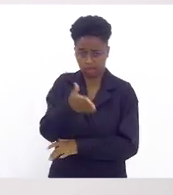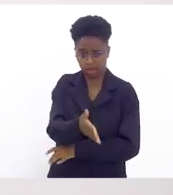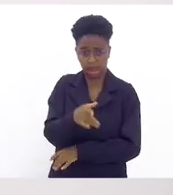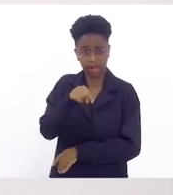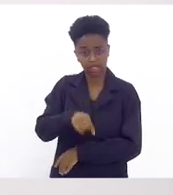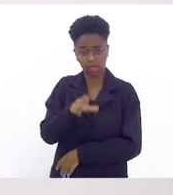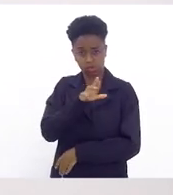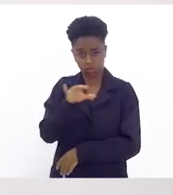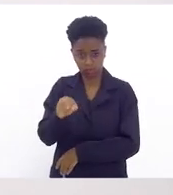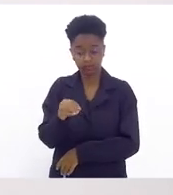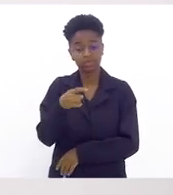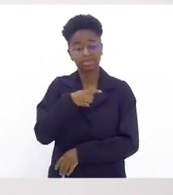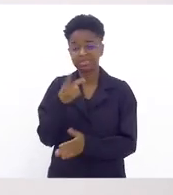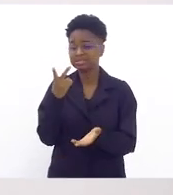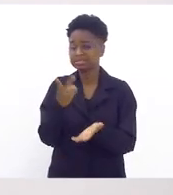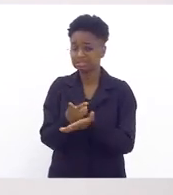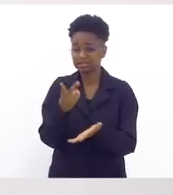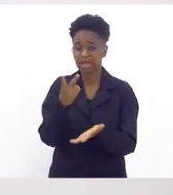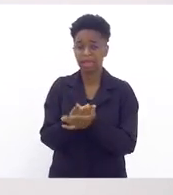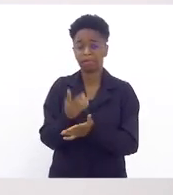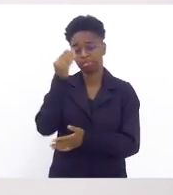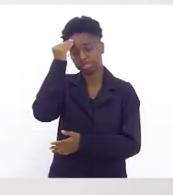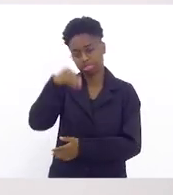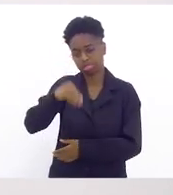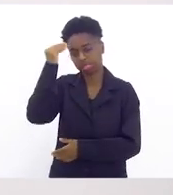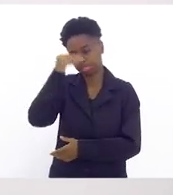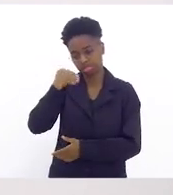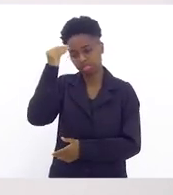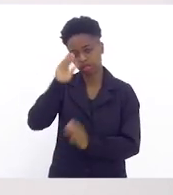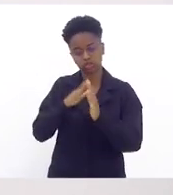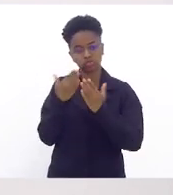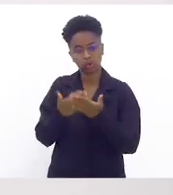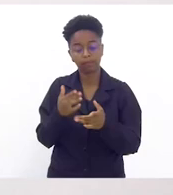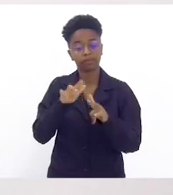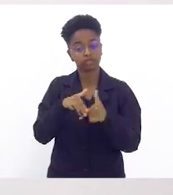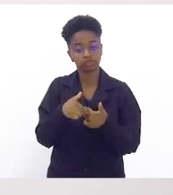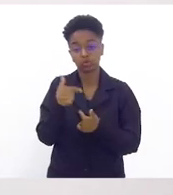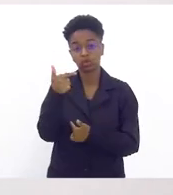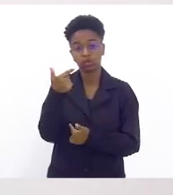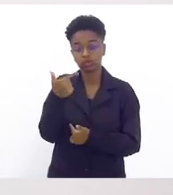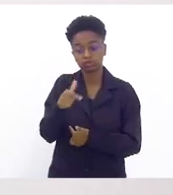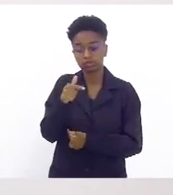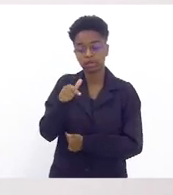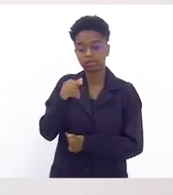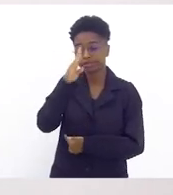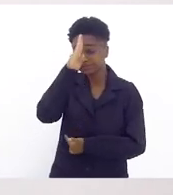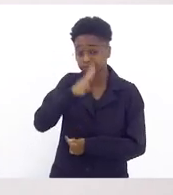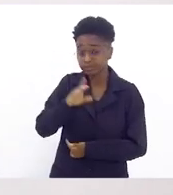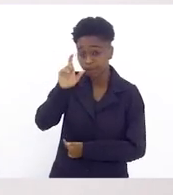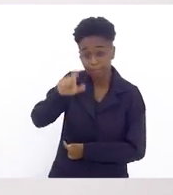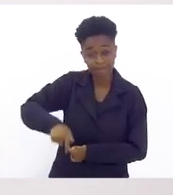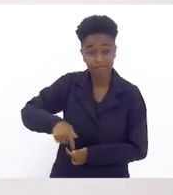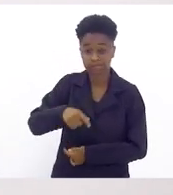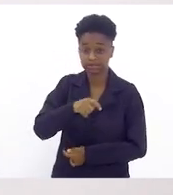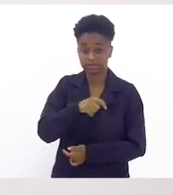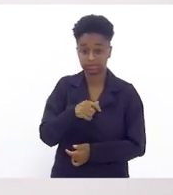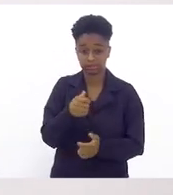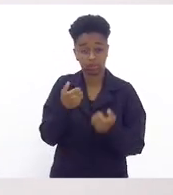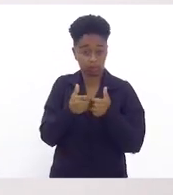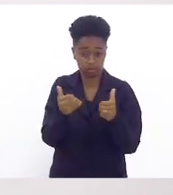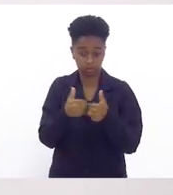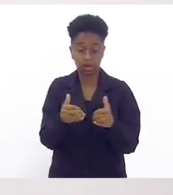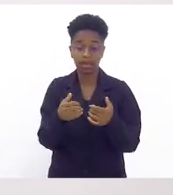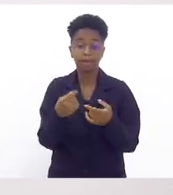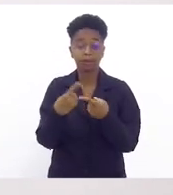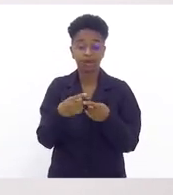sempre terá invasão por conta de passagem muitos alunos e alunos deixam de estar presente na Martins